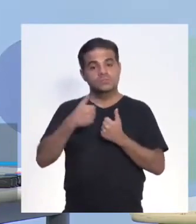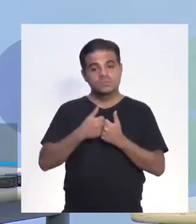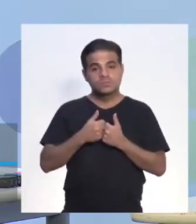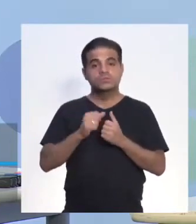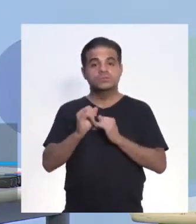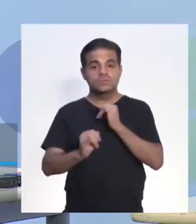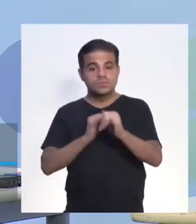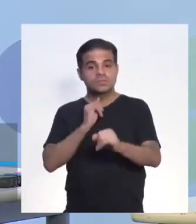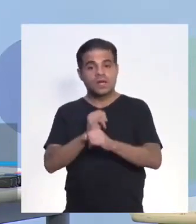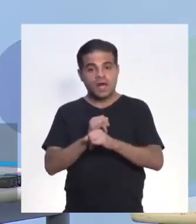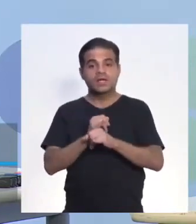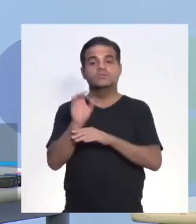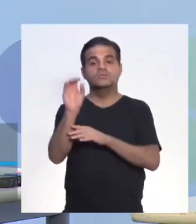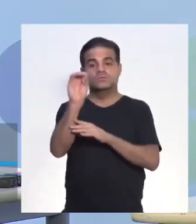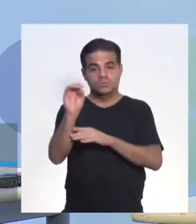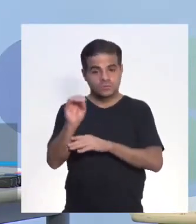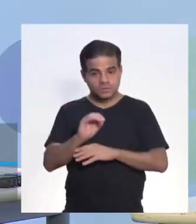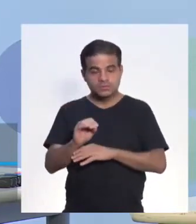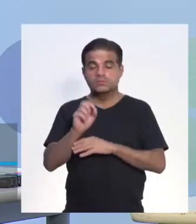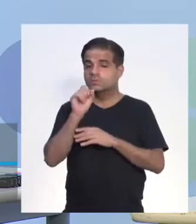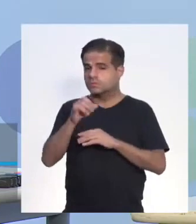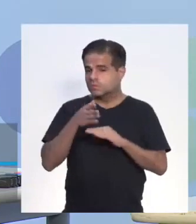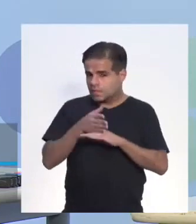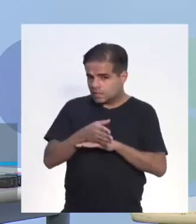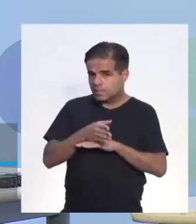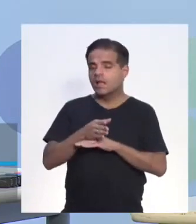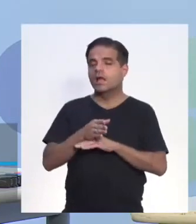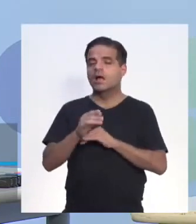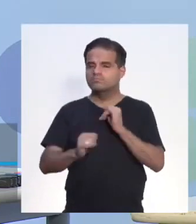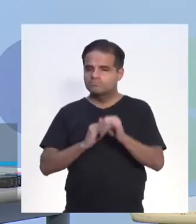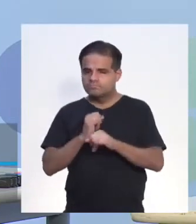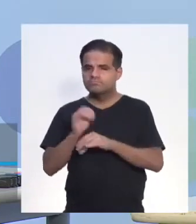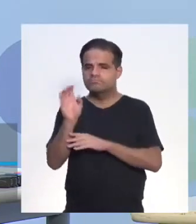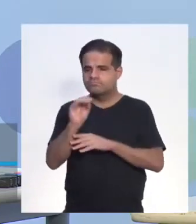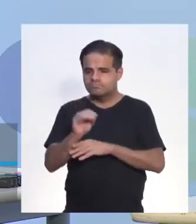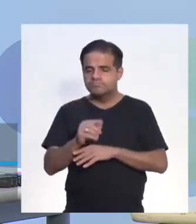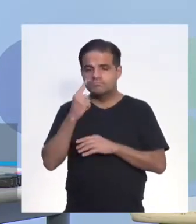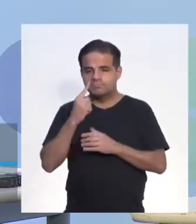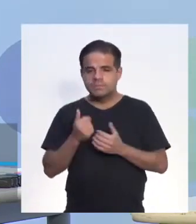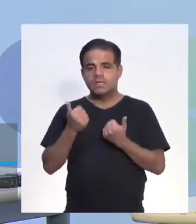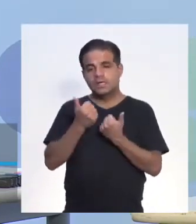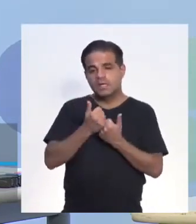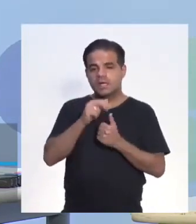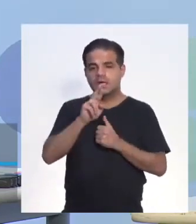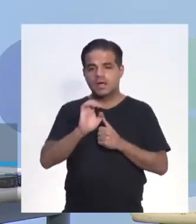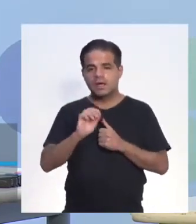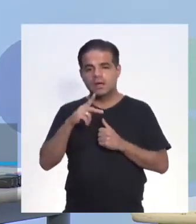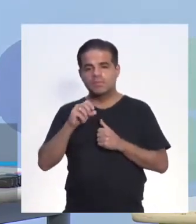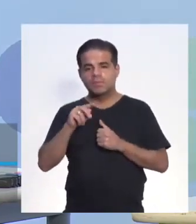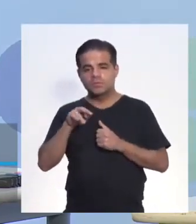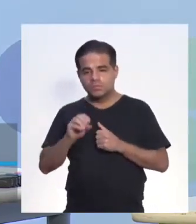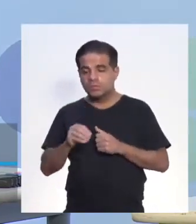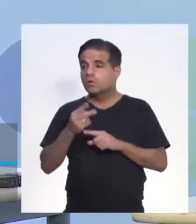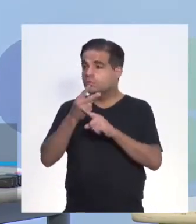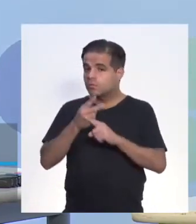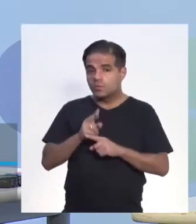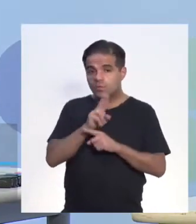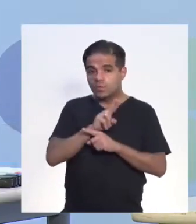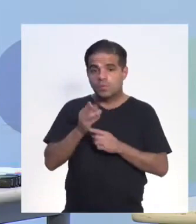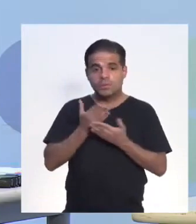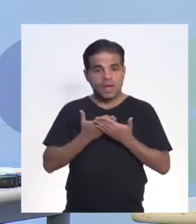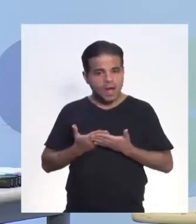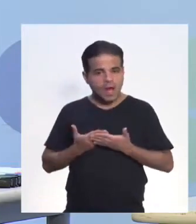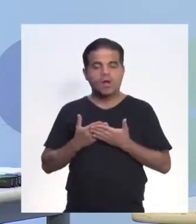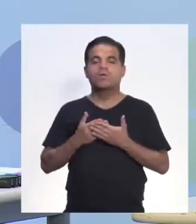no site do Centro de Mídias, tá bom? Então, se você entrar lá no site do Centro de Mídias, entrar em repositório, você pode procurar pelo nome da aula, colocar só o nome